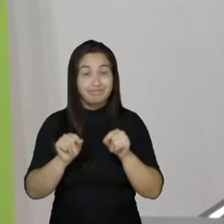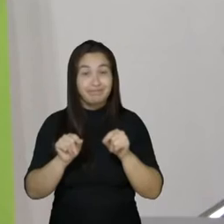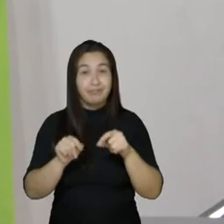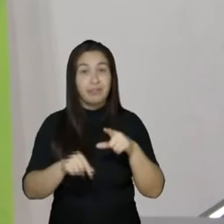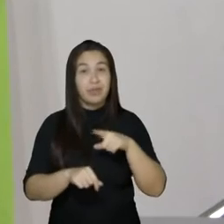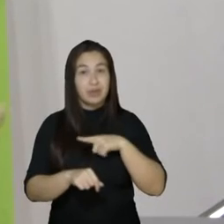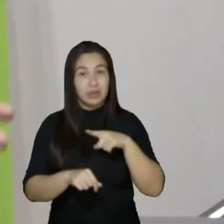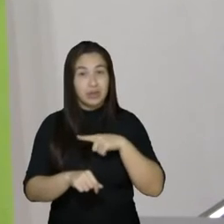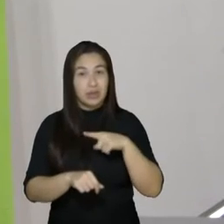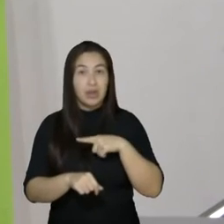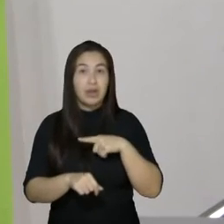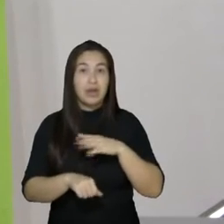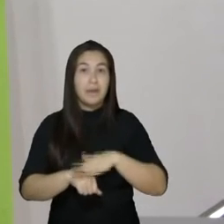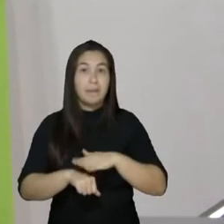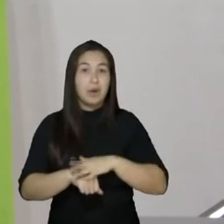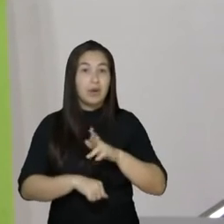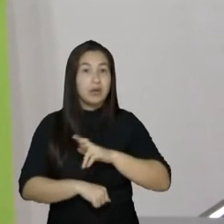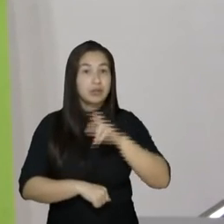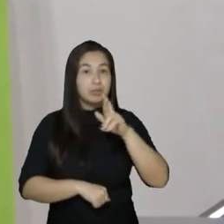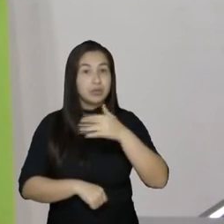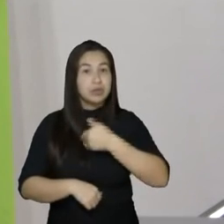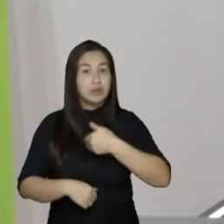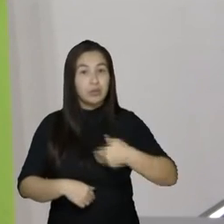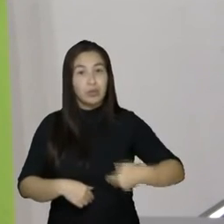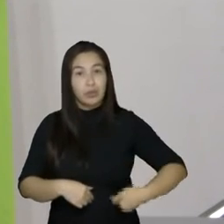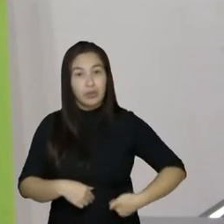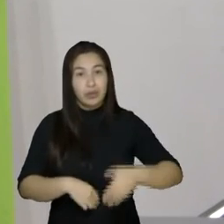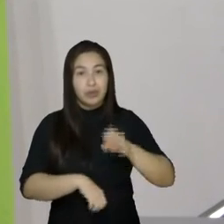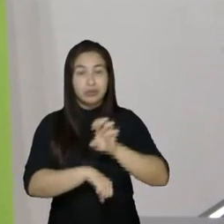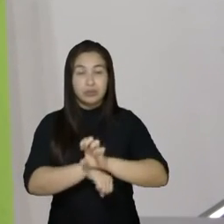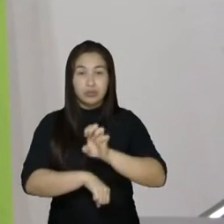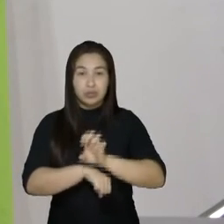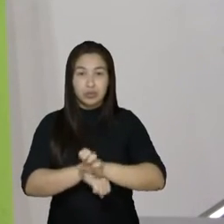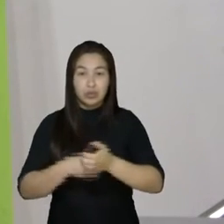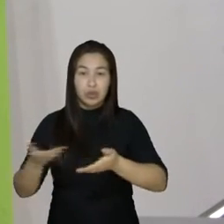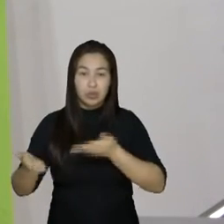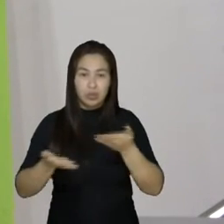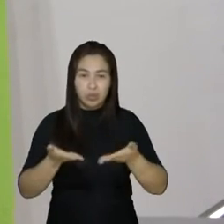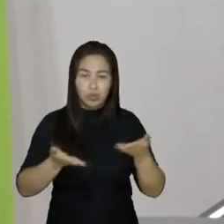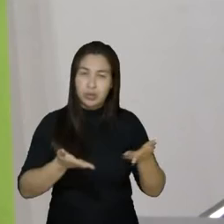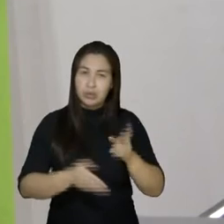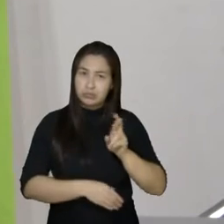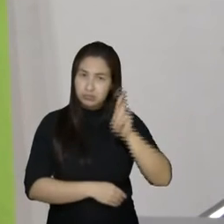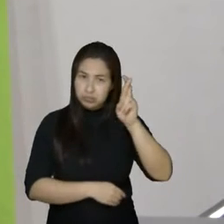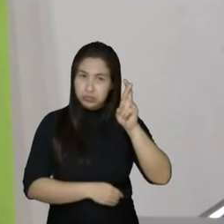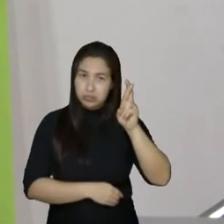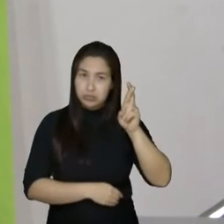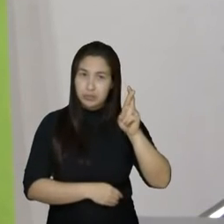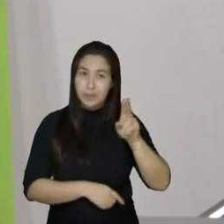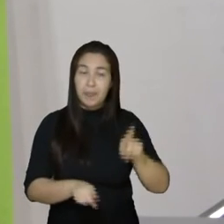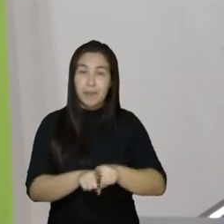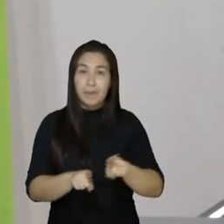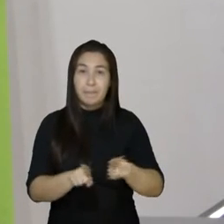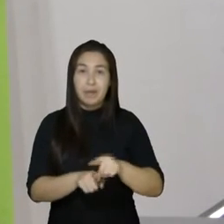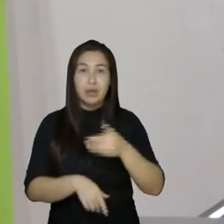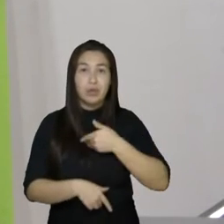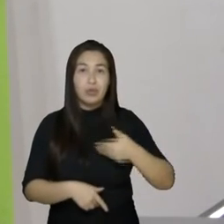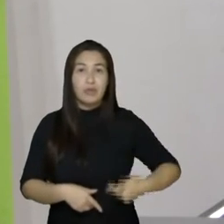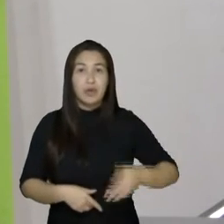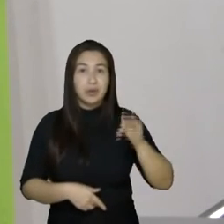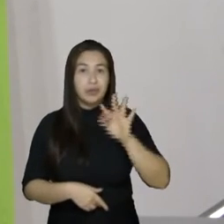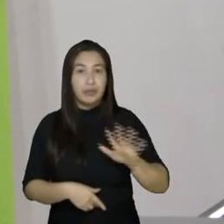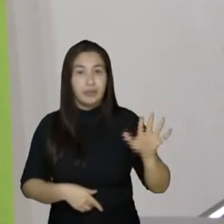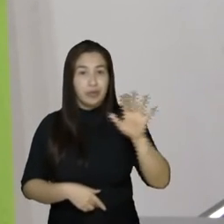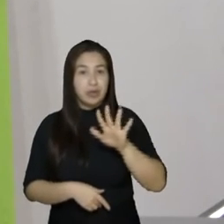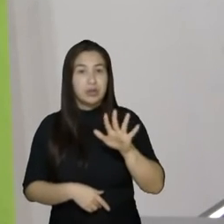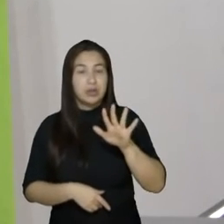capitaneados pelo governo do Estado, pelo governo federal, de tirar